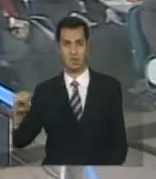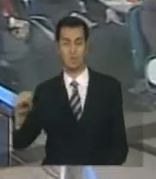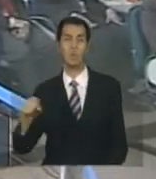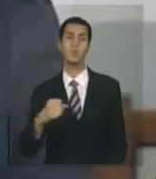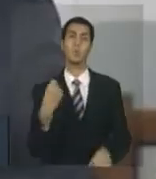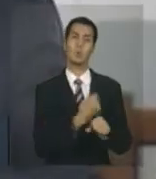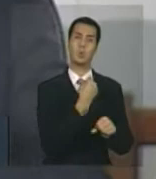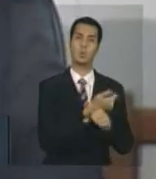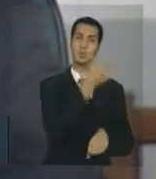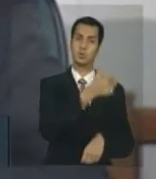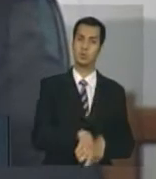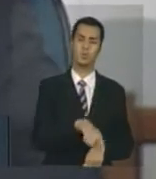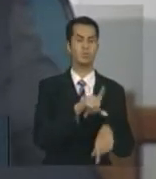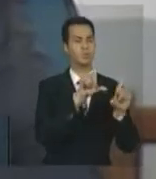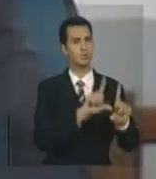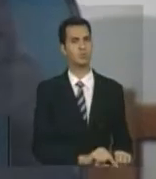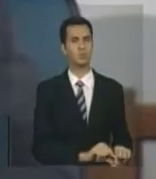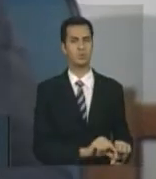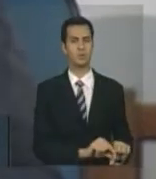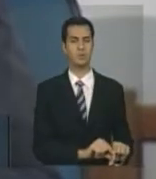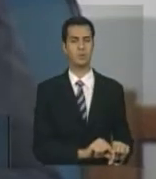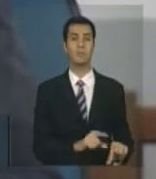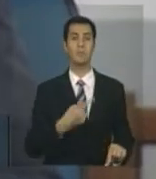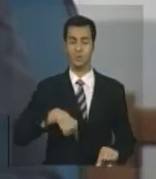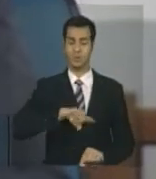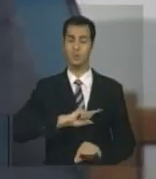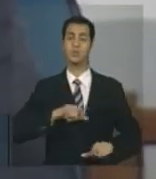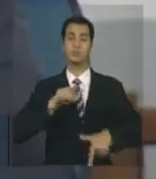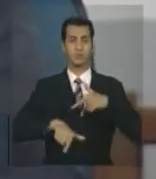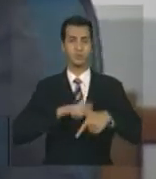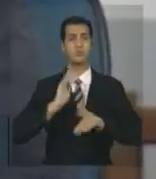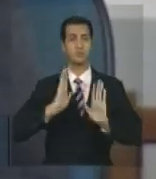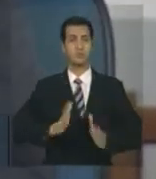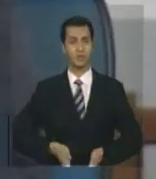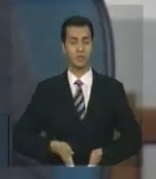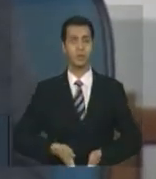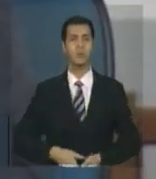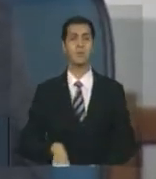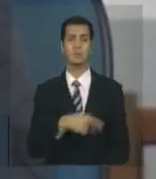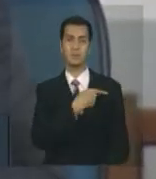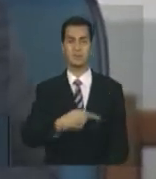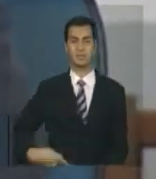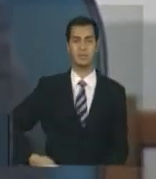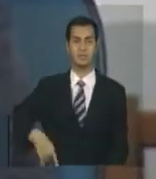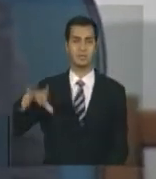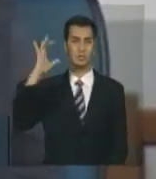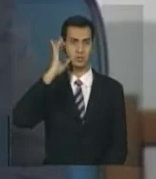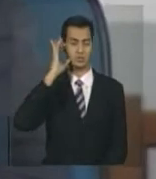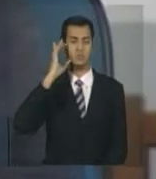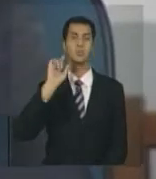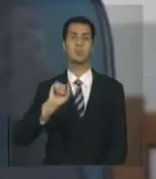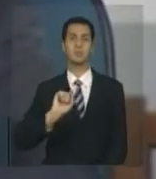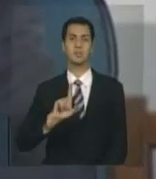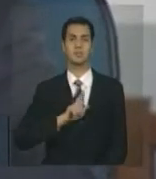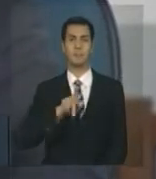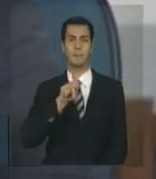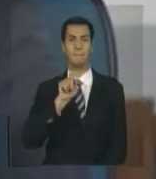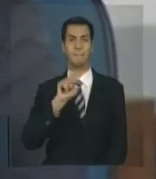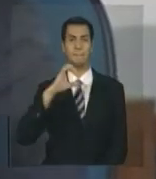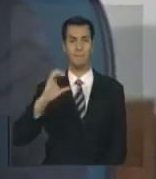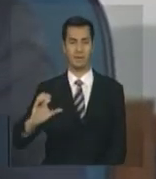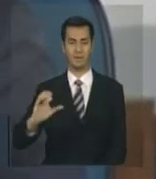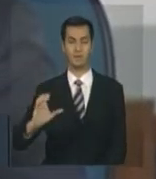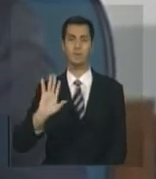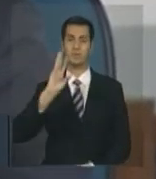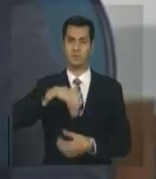reconstrução. E nós estamos fazendo isso. A presidenta Dilma abriu no orçamento do PAC, dentro do